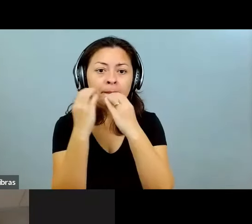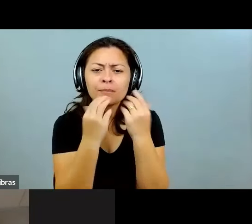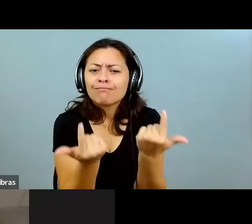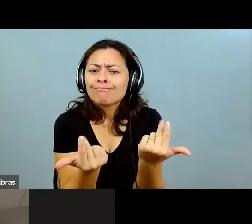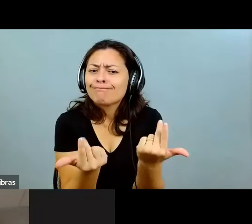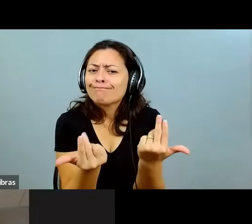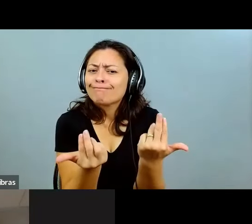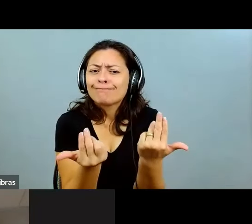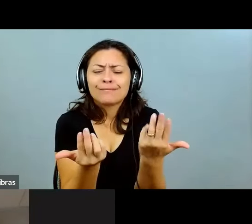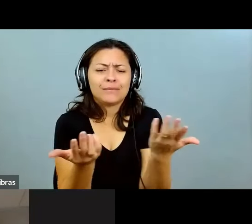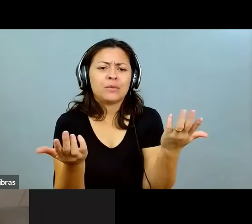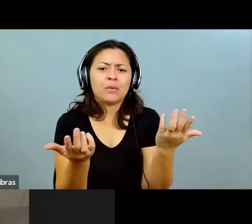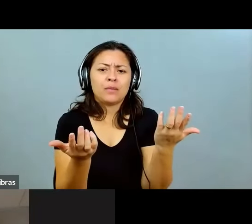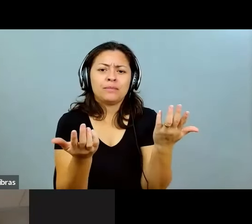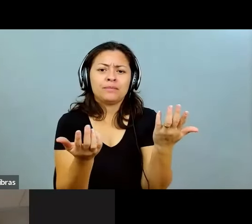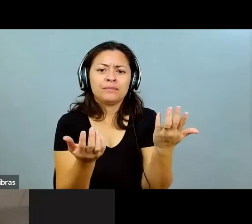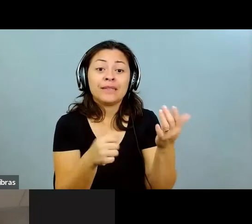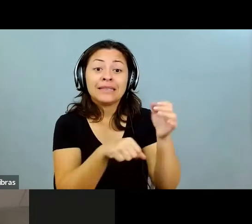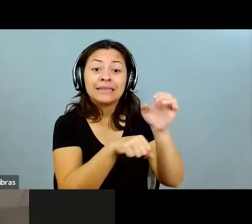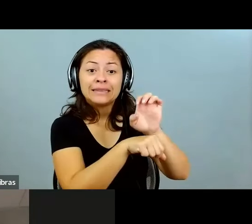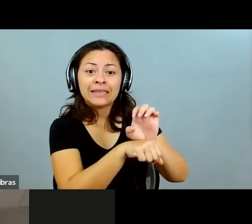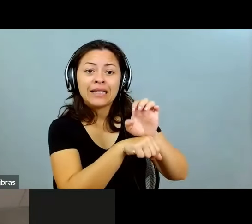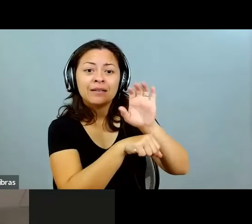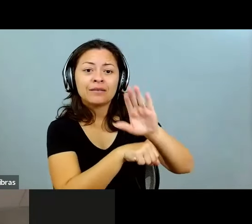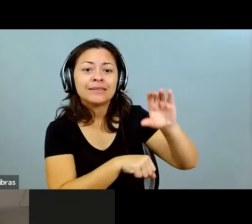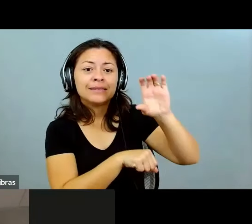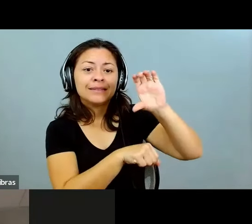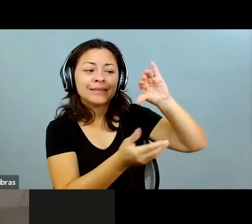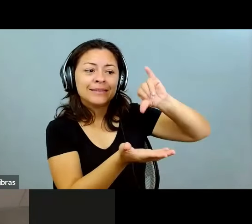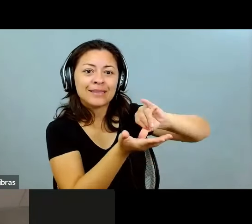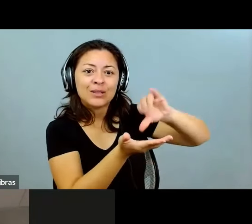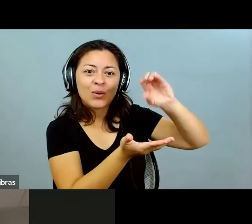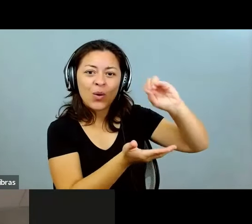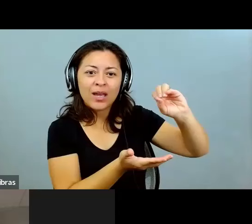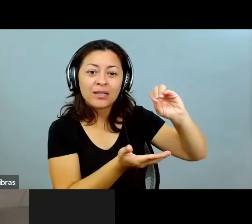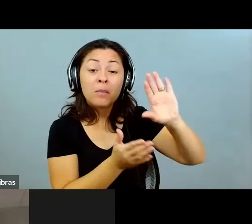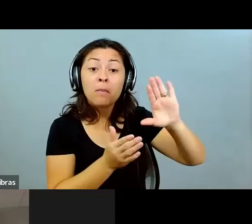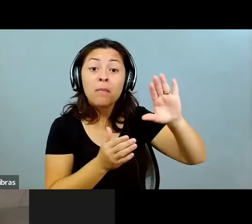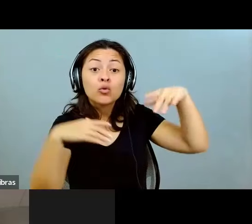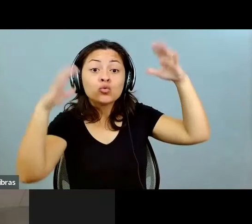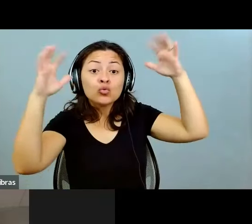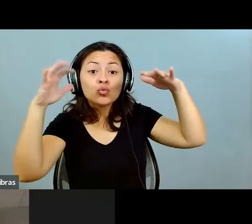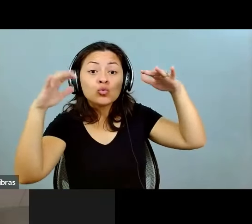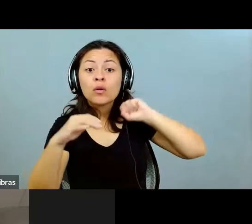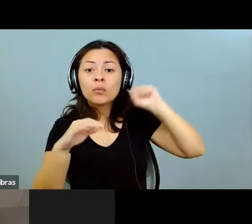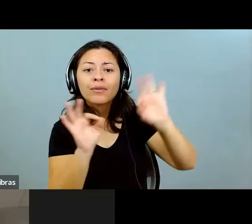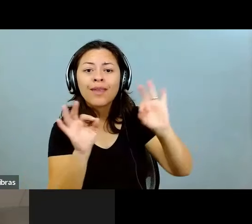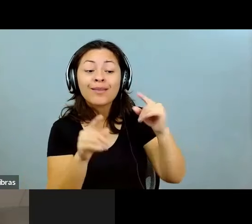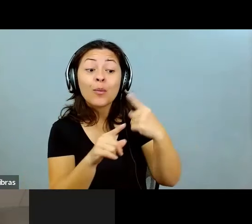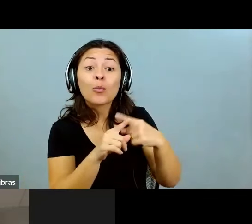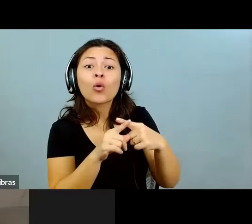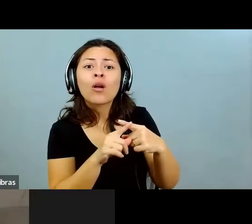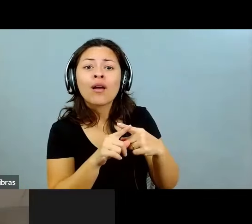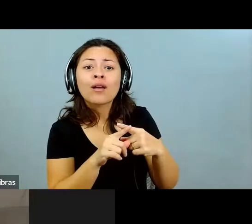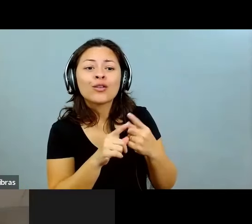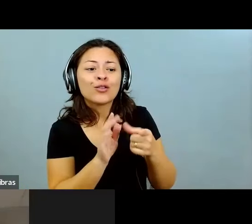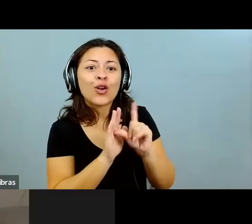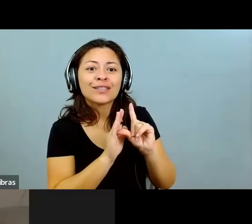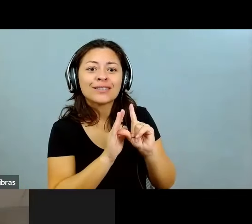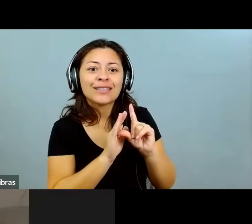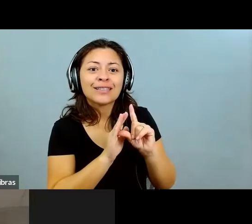centro-oeste Por que que o segunda safra Mesmo chovendo em abril eh ele tá bem encaminhado que a gente plantou mais cedo o algodão